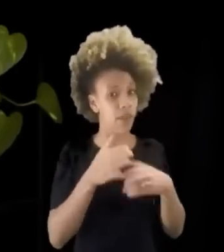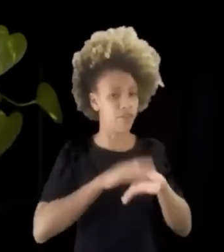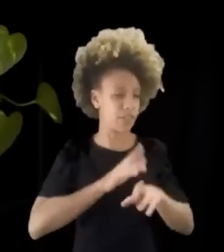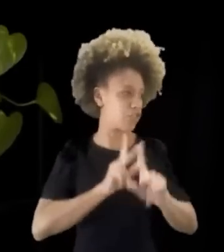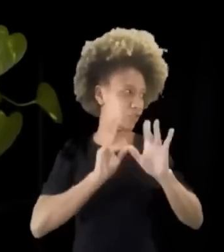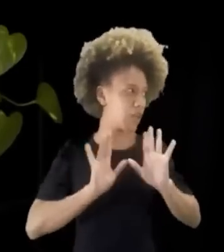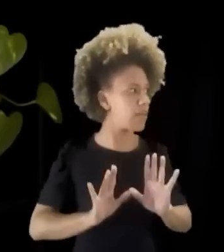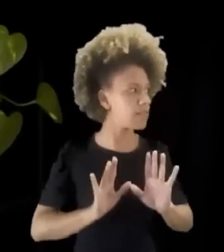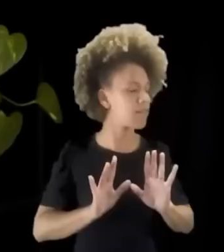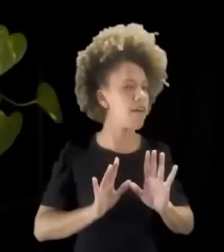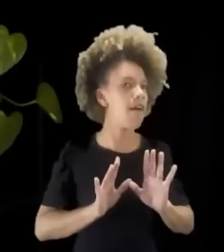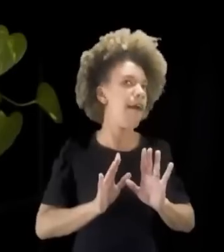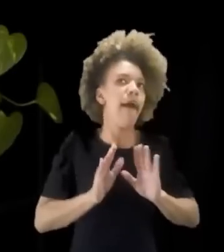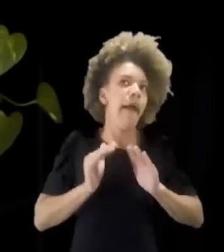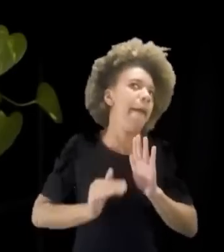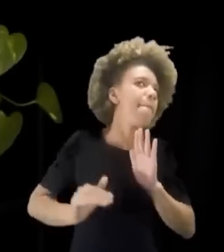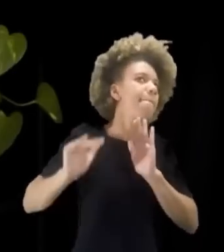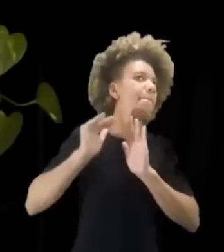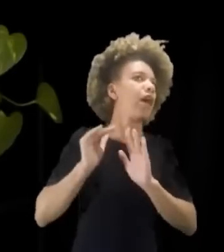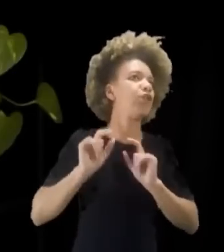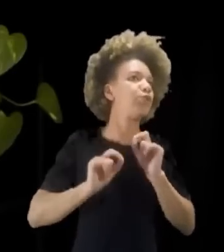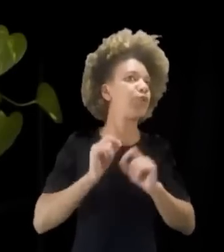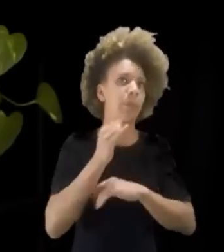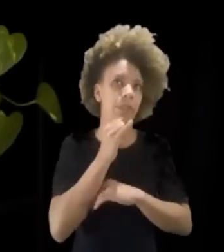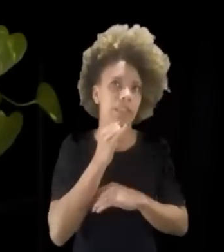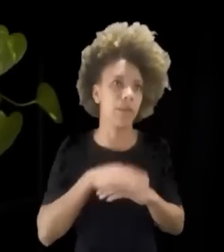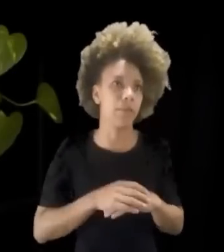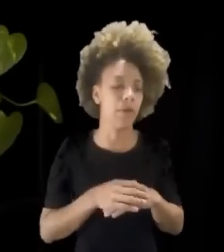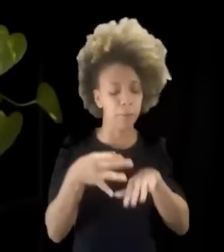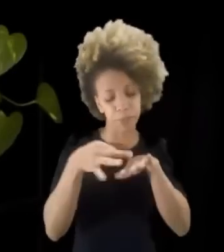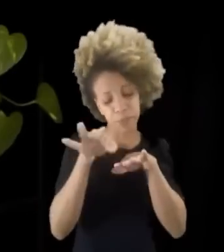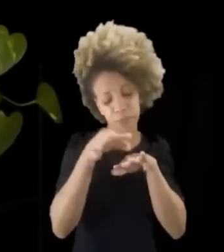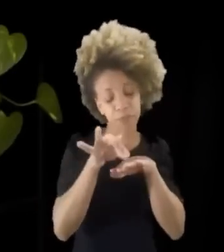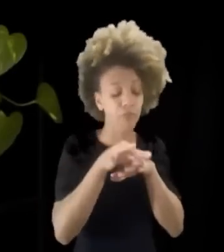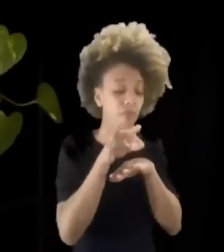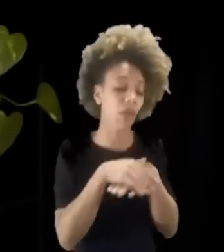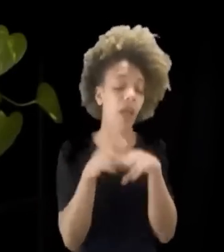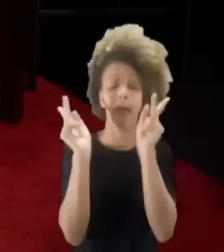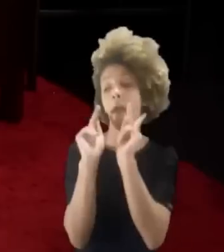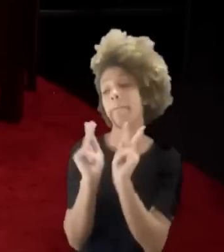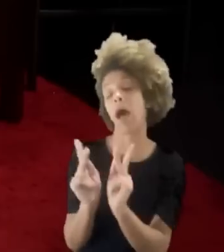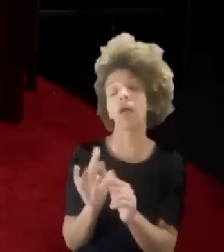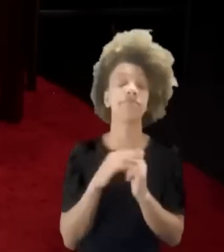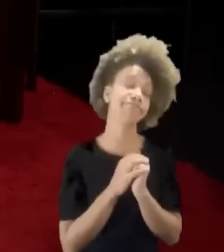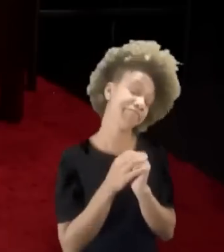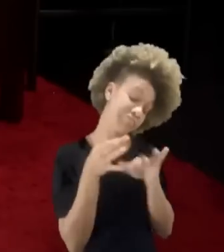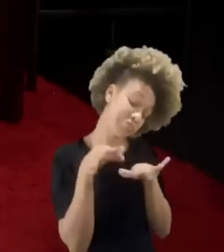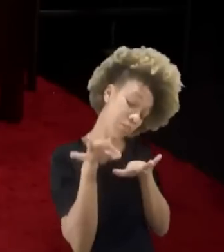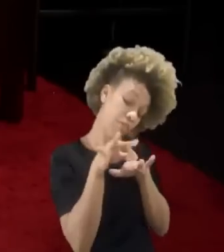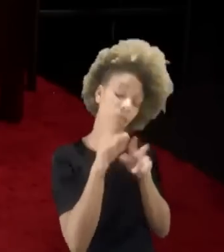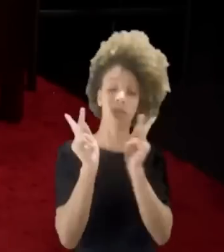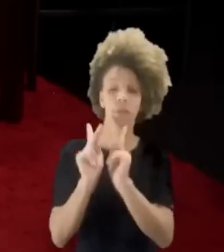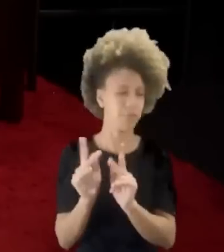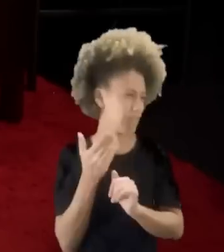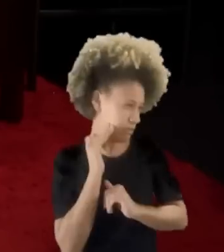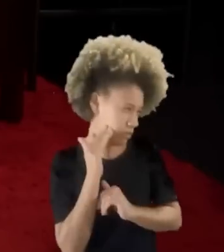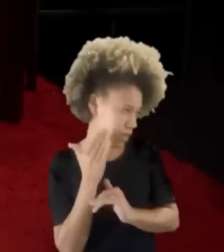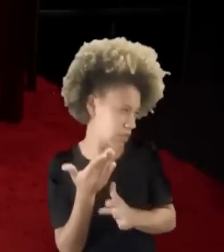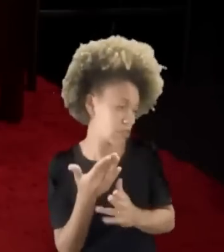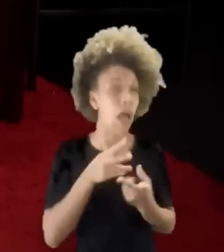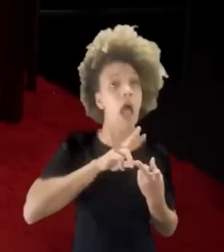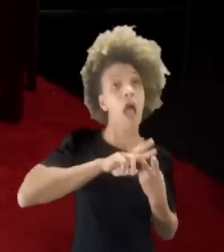a diferença é muito maior do que você ficar pintando a unha pela paz entendeu esses pequenos